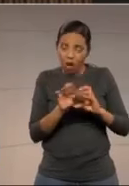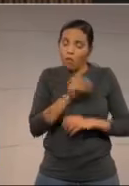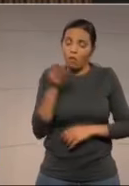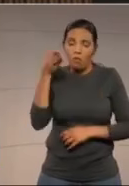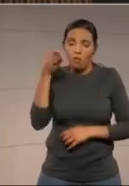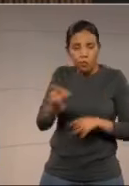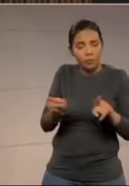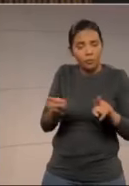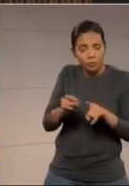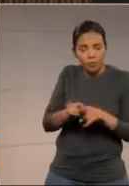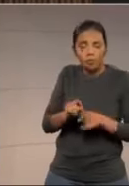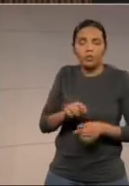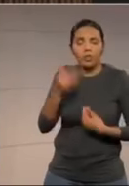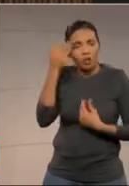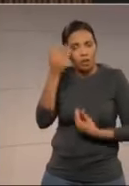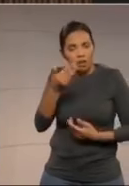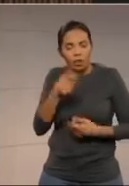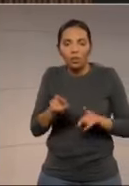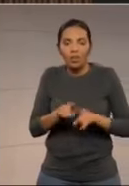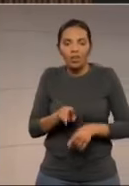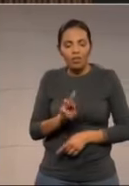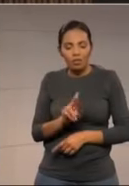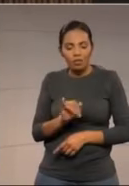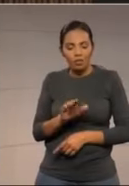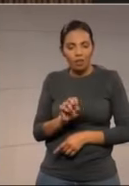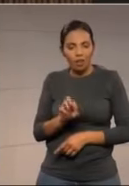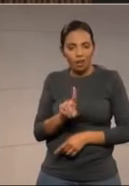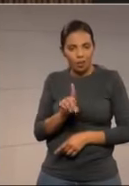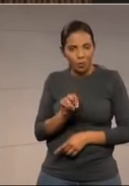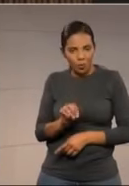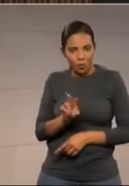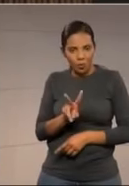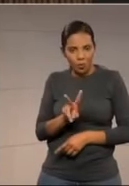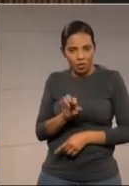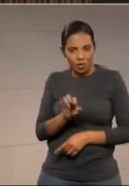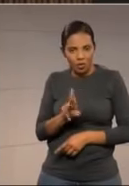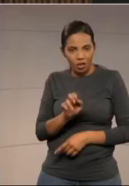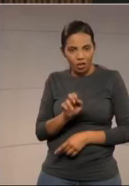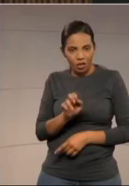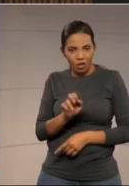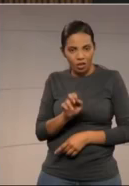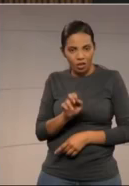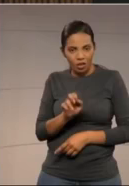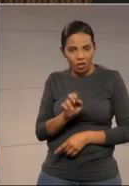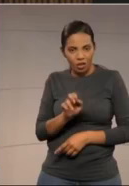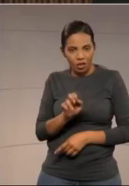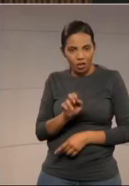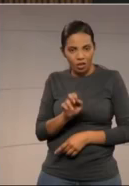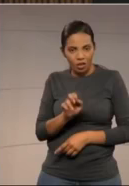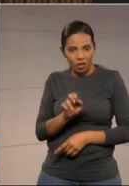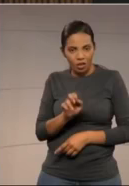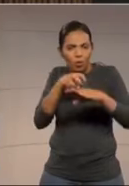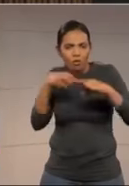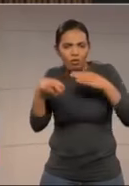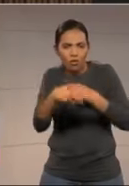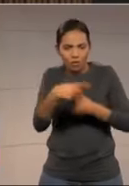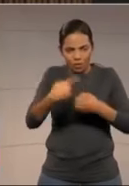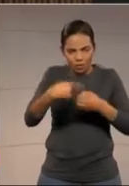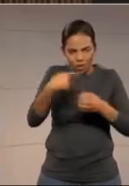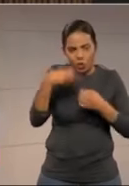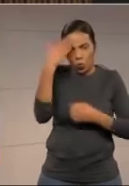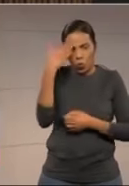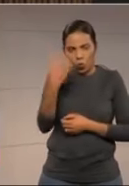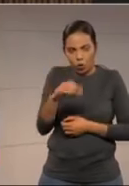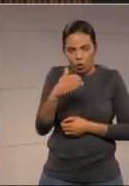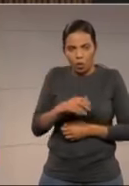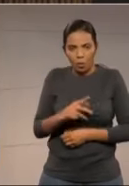Cidades, o Ricardo Vilarinho, do CONCIT, que é o Conselho da Cidade de Curitiba, e a Priscila, representante